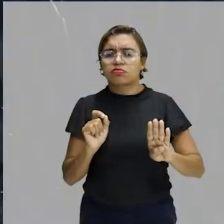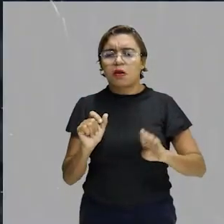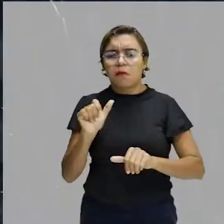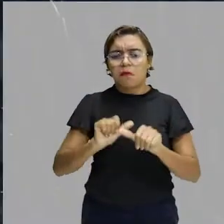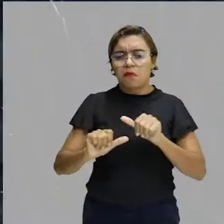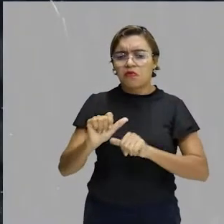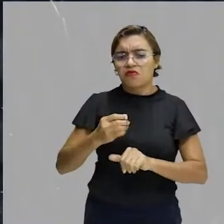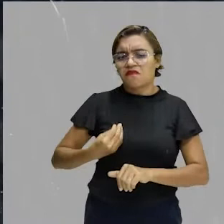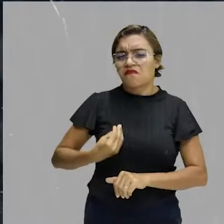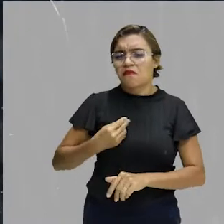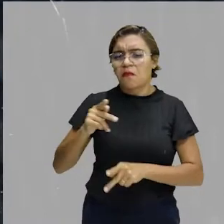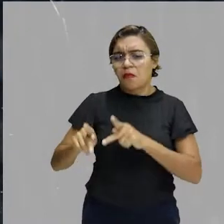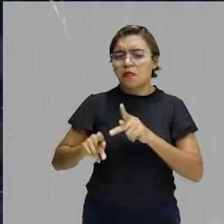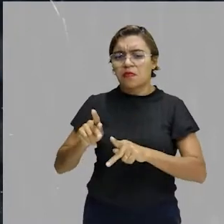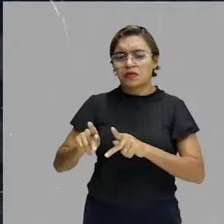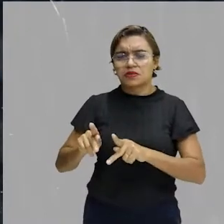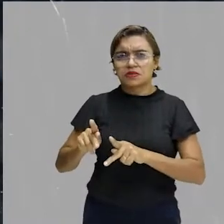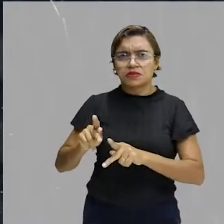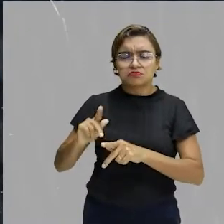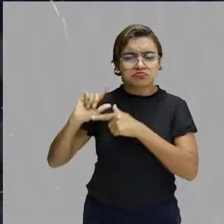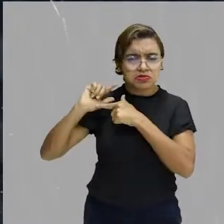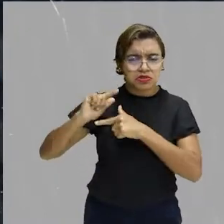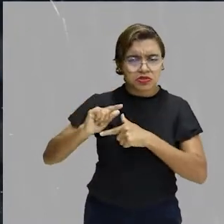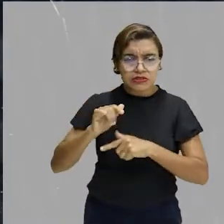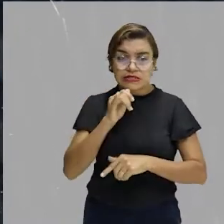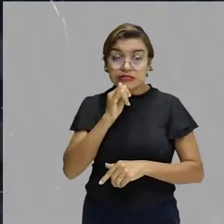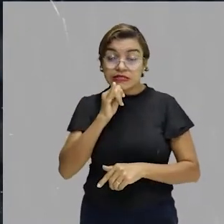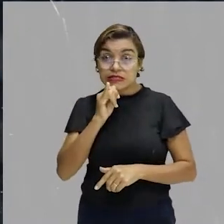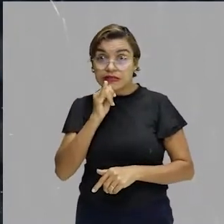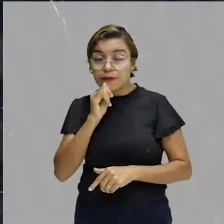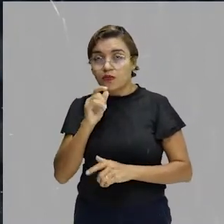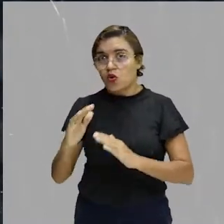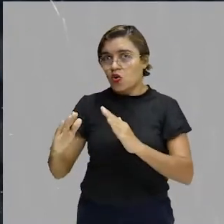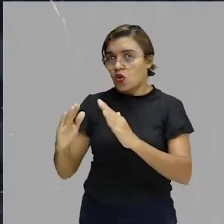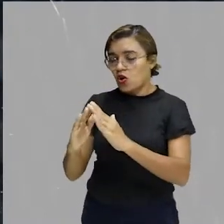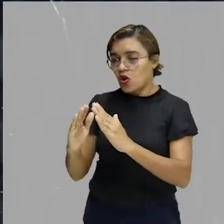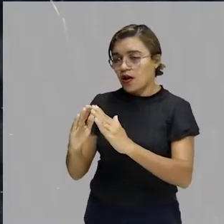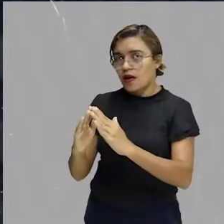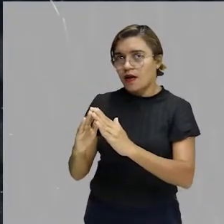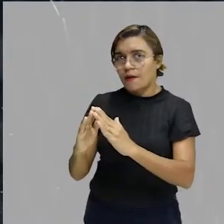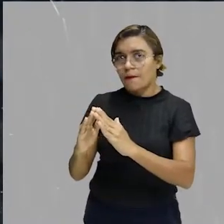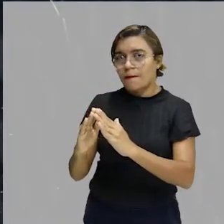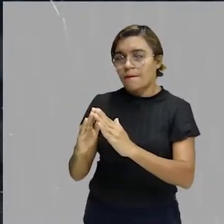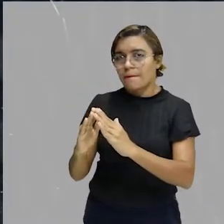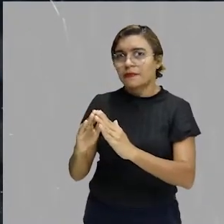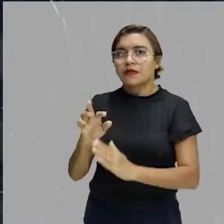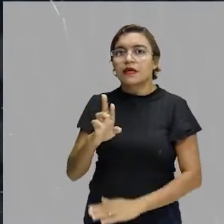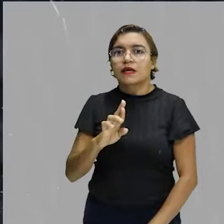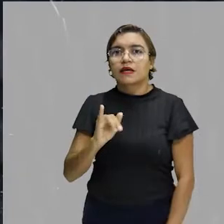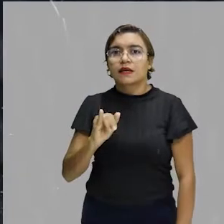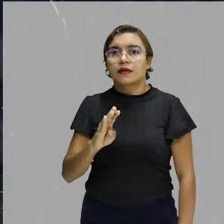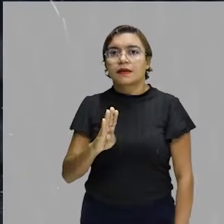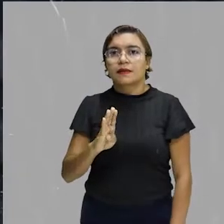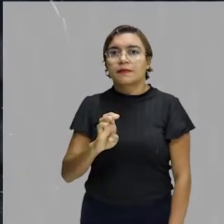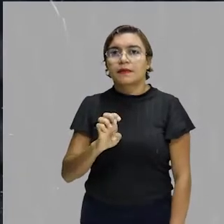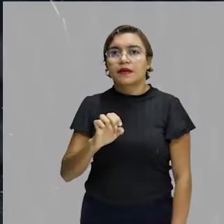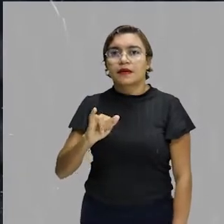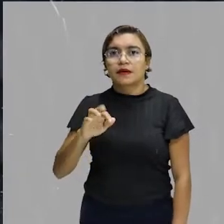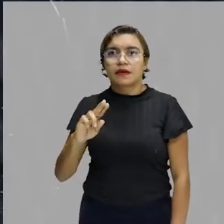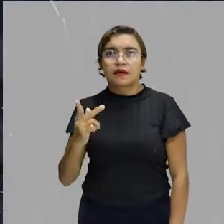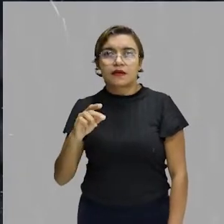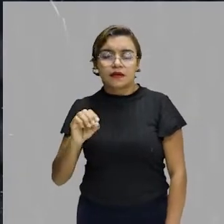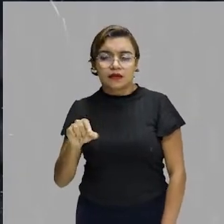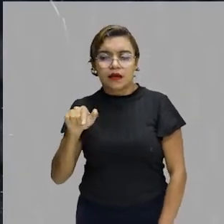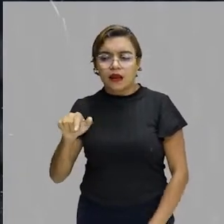ser positivo, pode ser negativo. Né? Quando tu tira uma comunidade ribeirinha de uma localidade de pesca e remove para outra, pessoas que